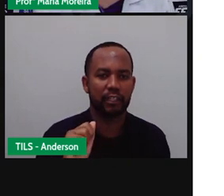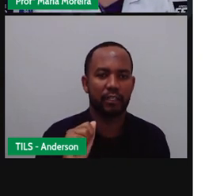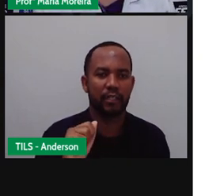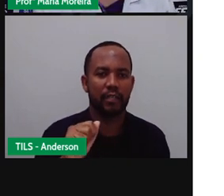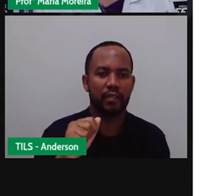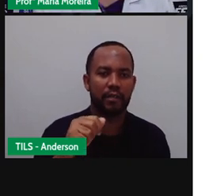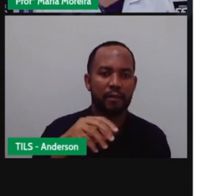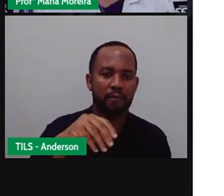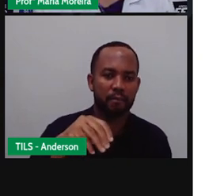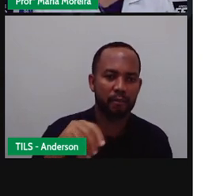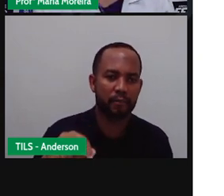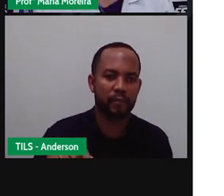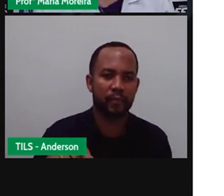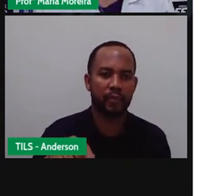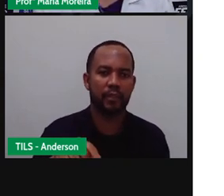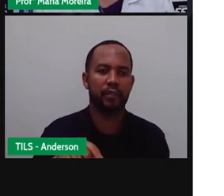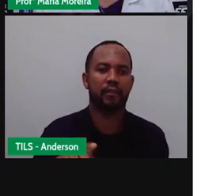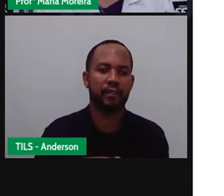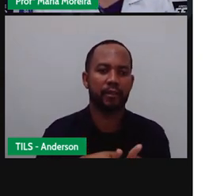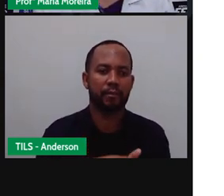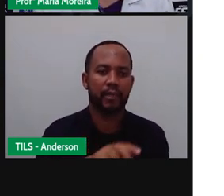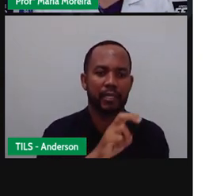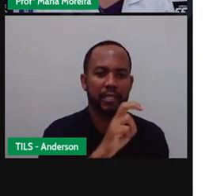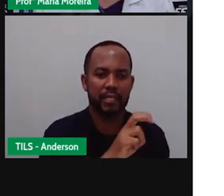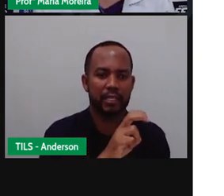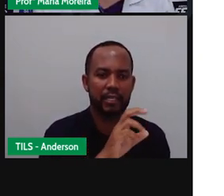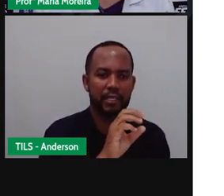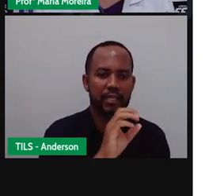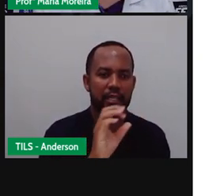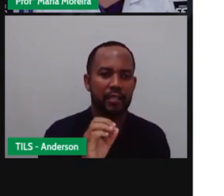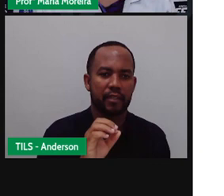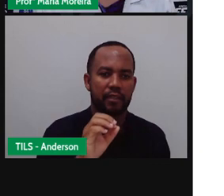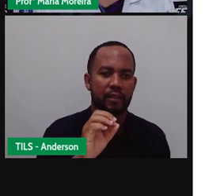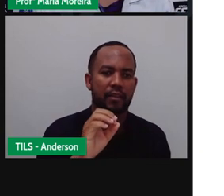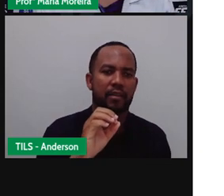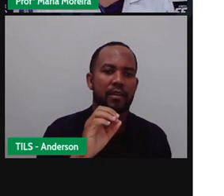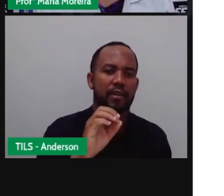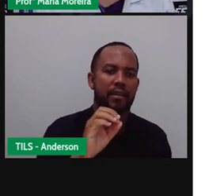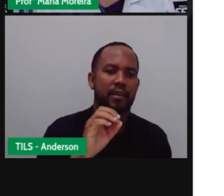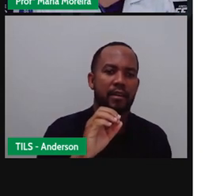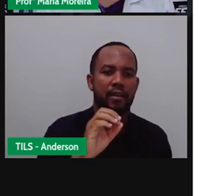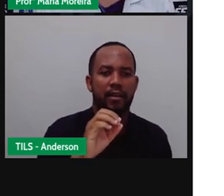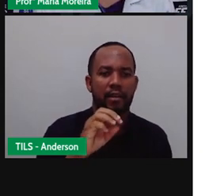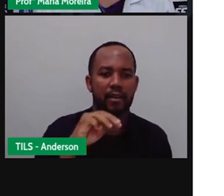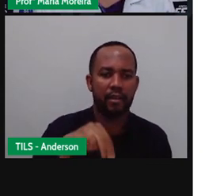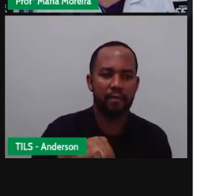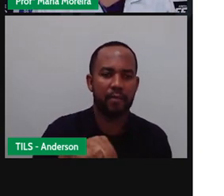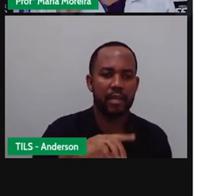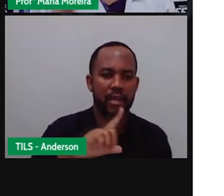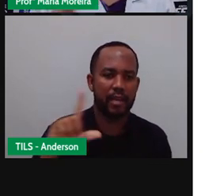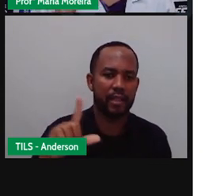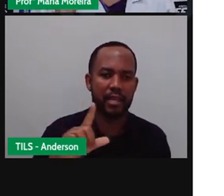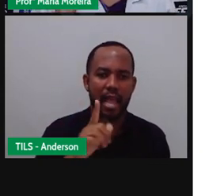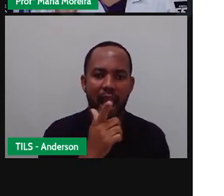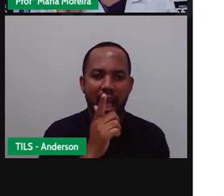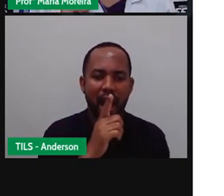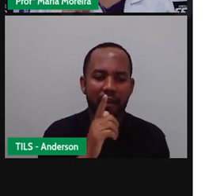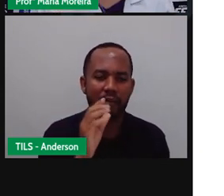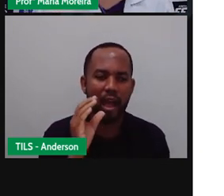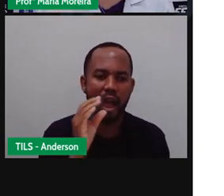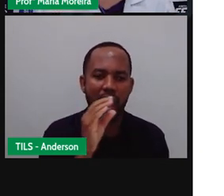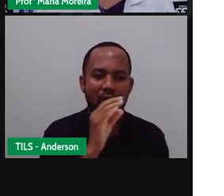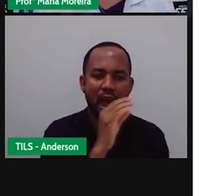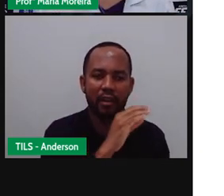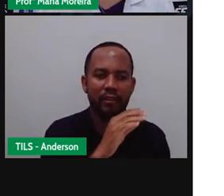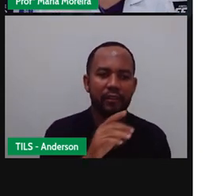quente e 500 gramas de coco ralado para empanar. Só que, né, isso, quando a